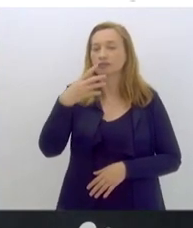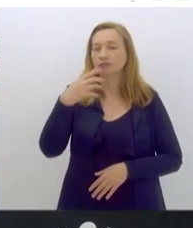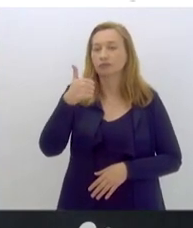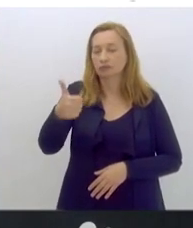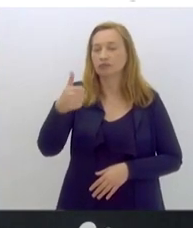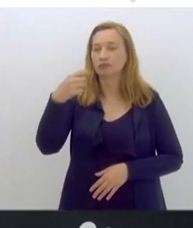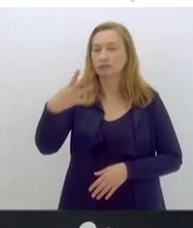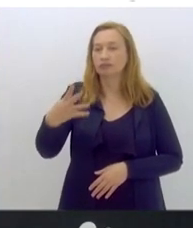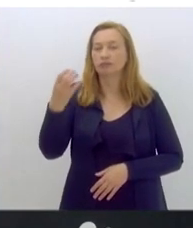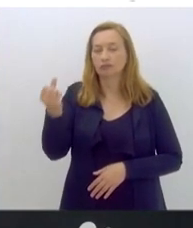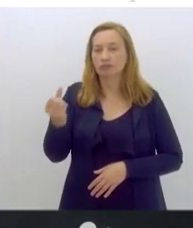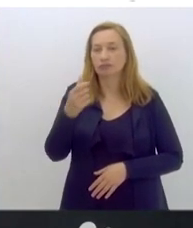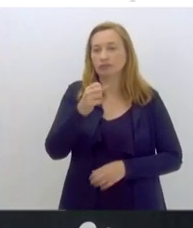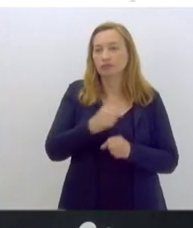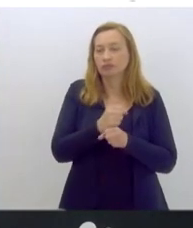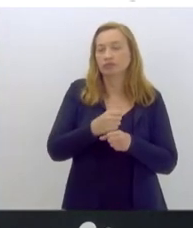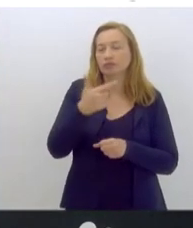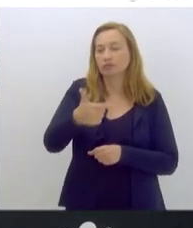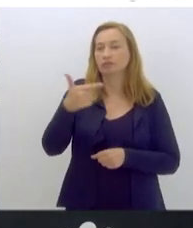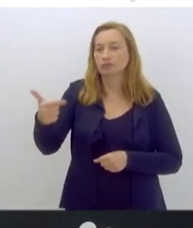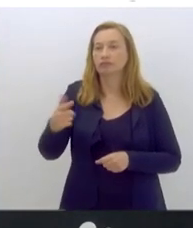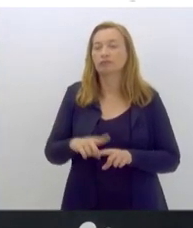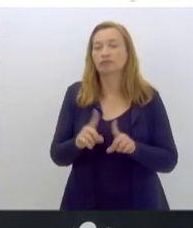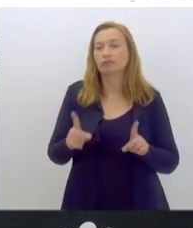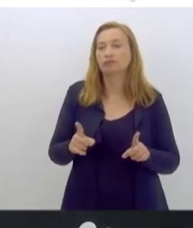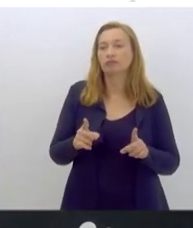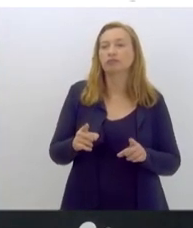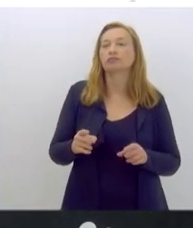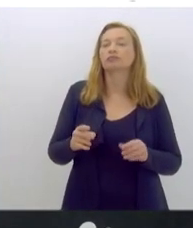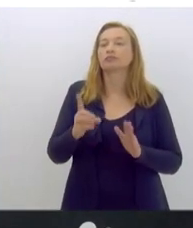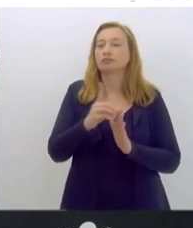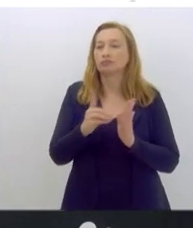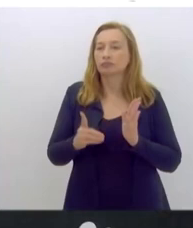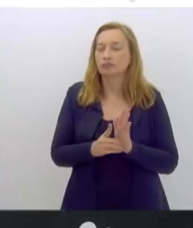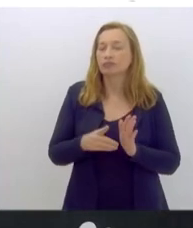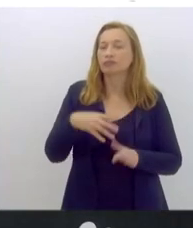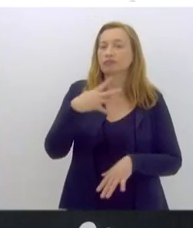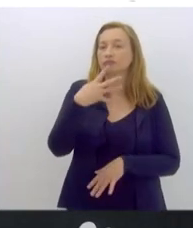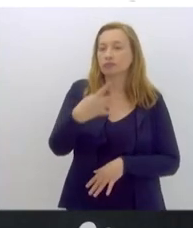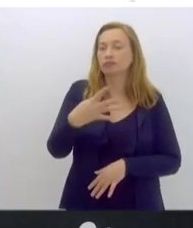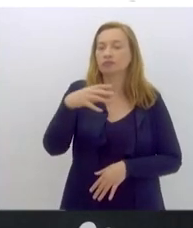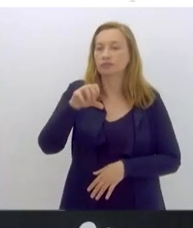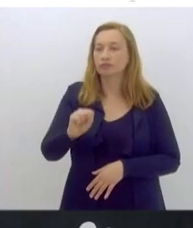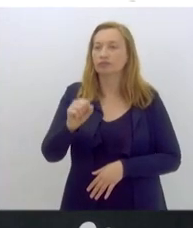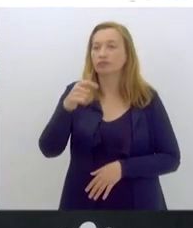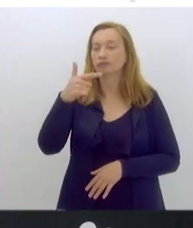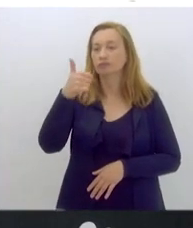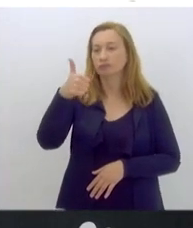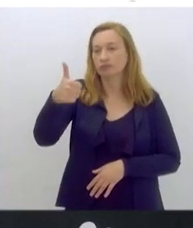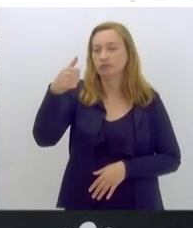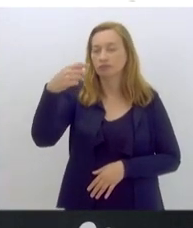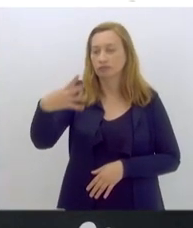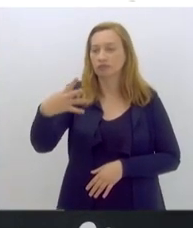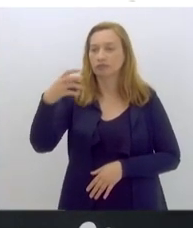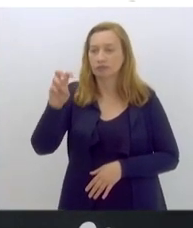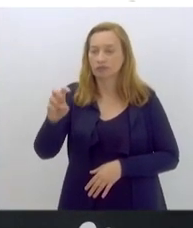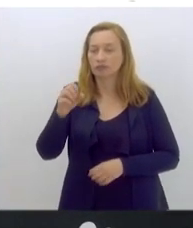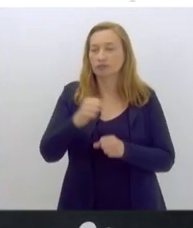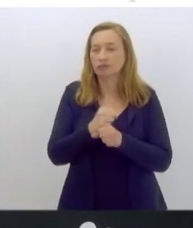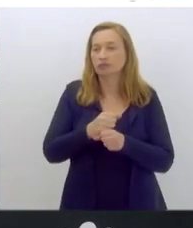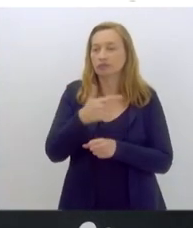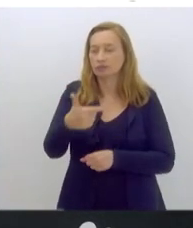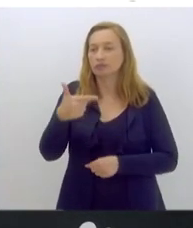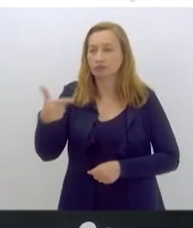de 22 sendo que o decreto 48 145 de 22 foi